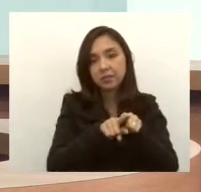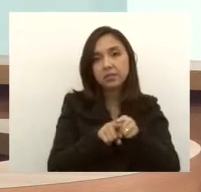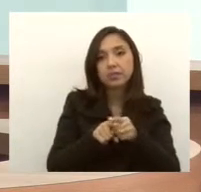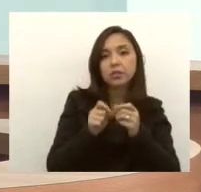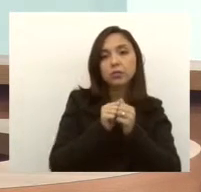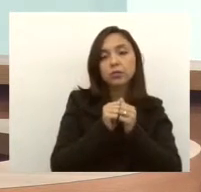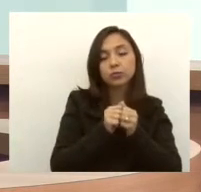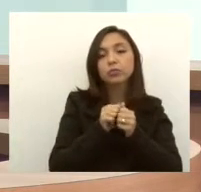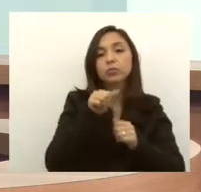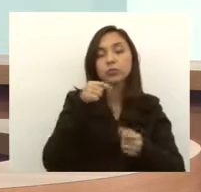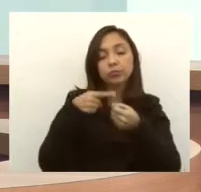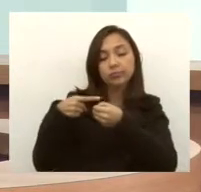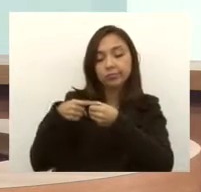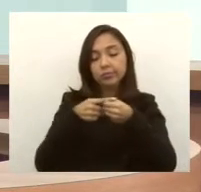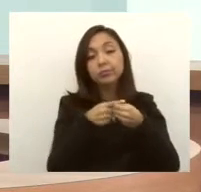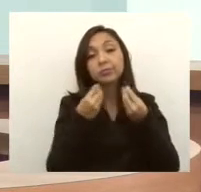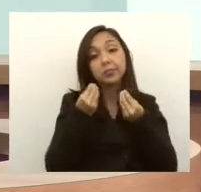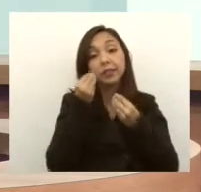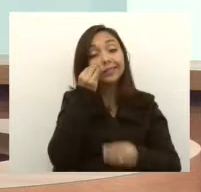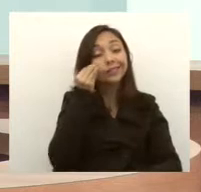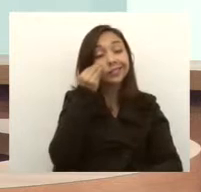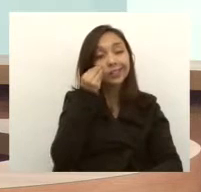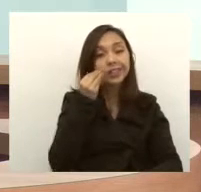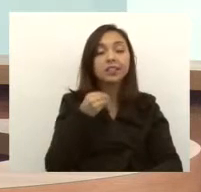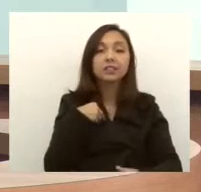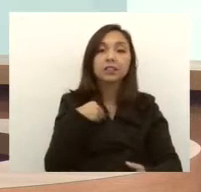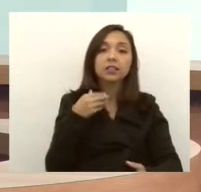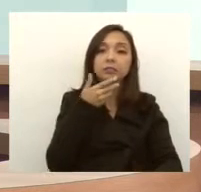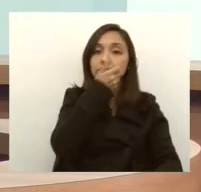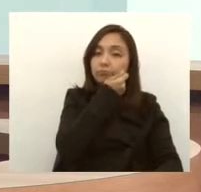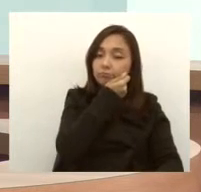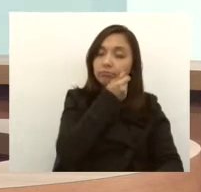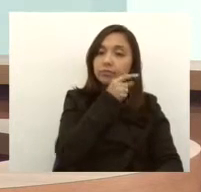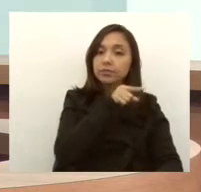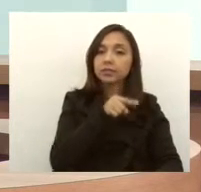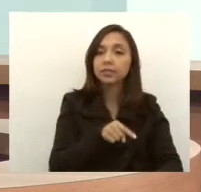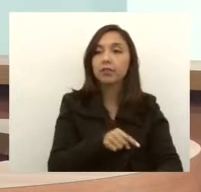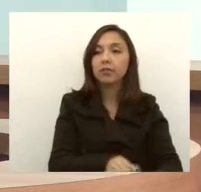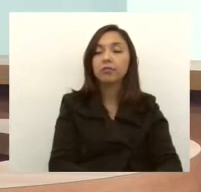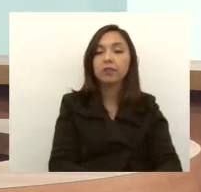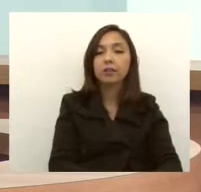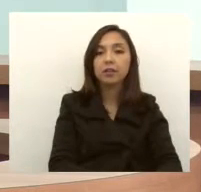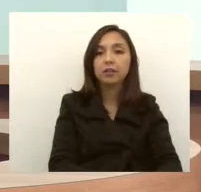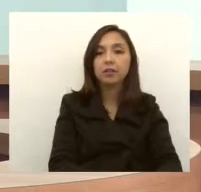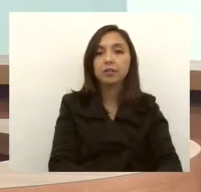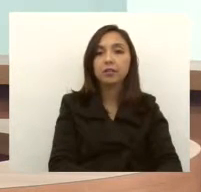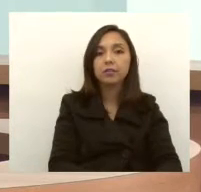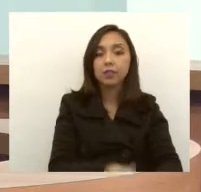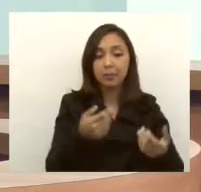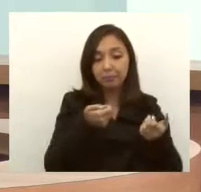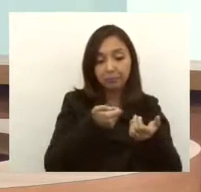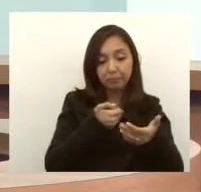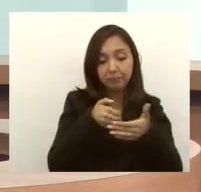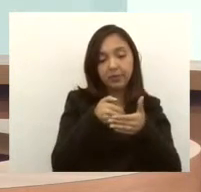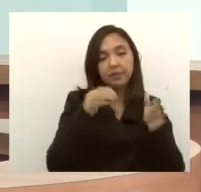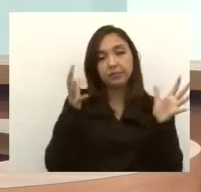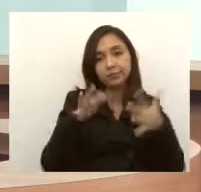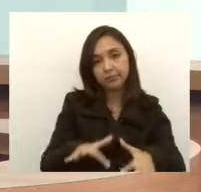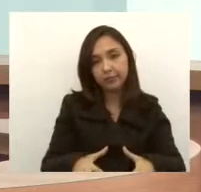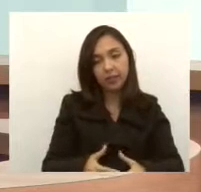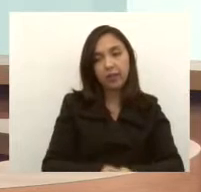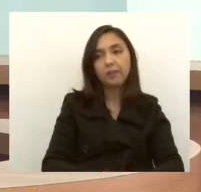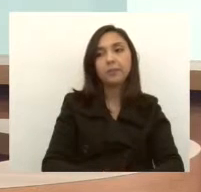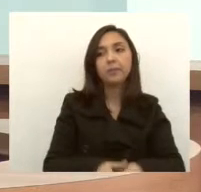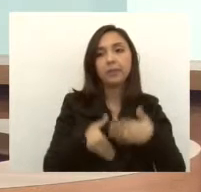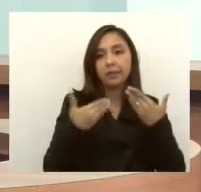em parceria com o município, para tentar salvar a autarquia que está à beira de um colapso.